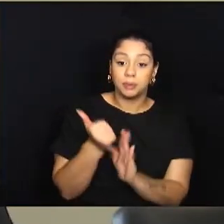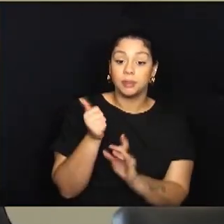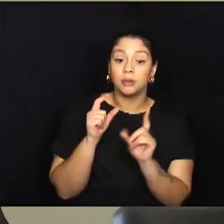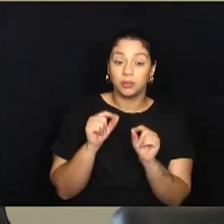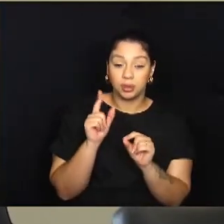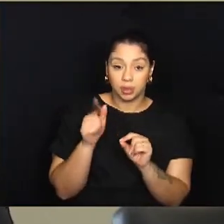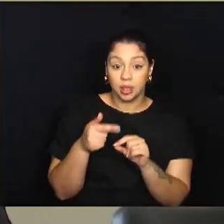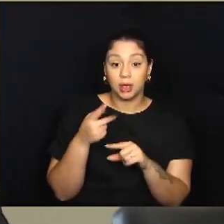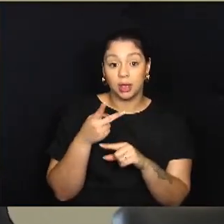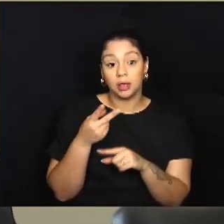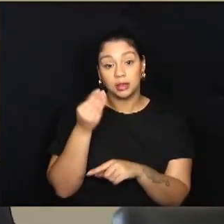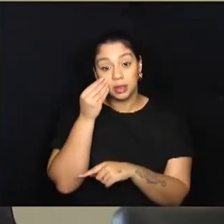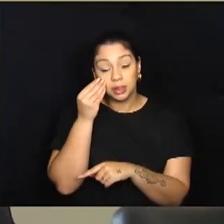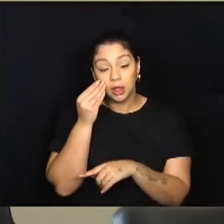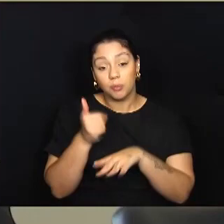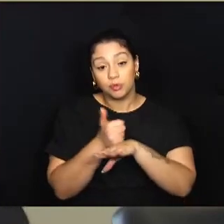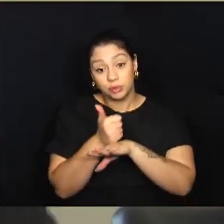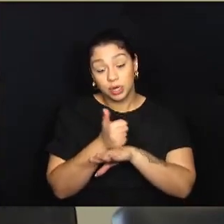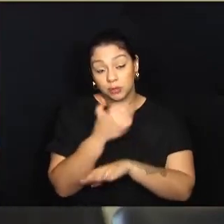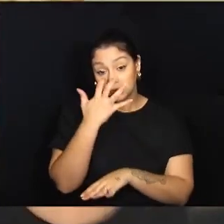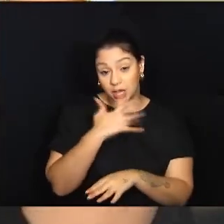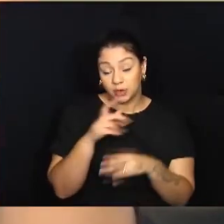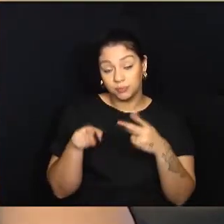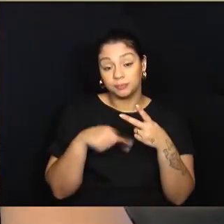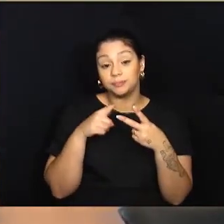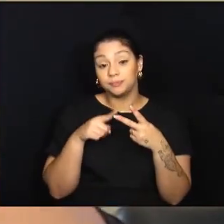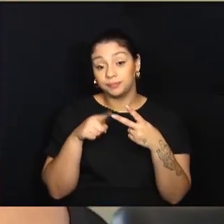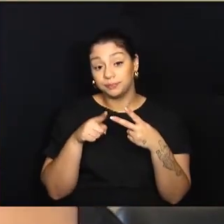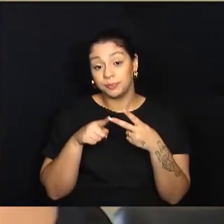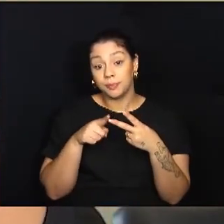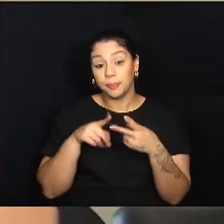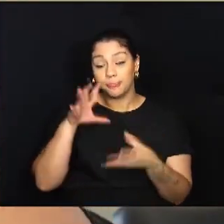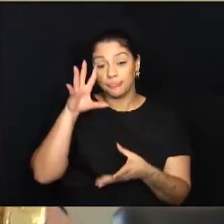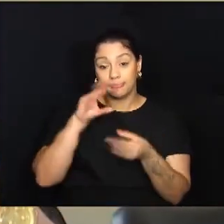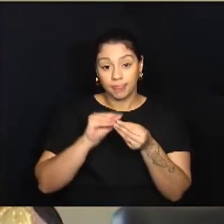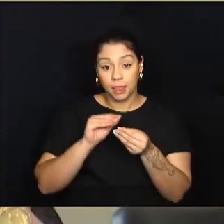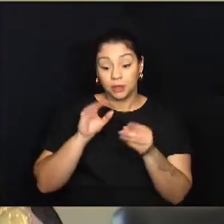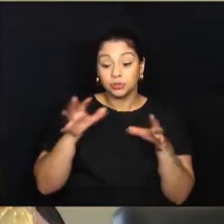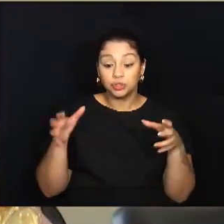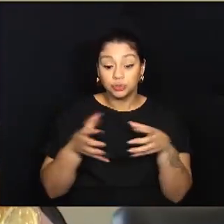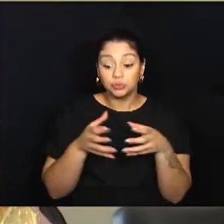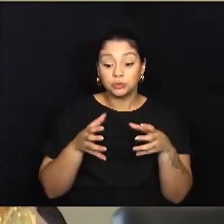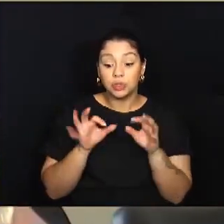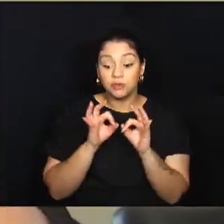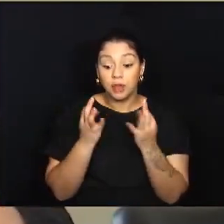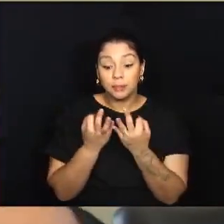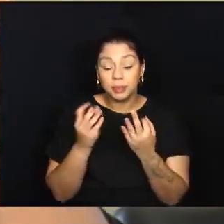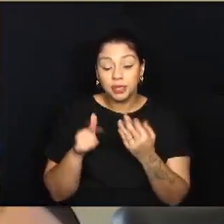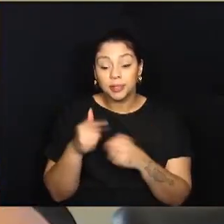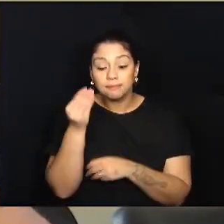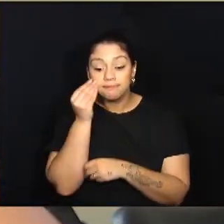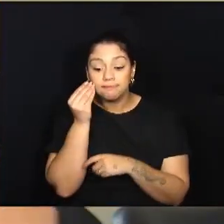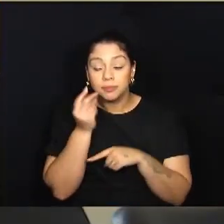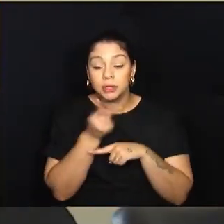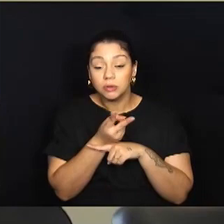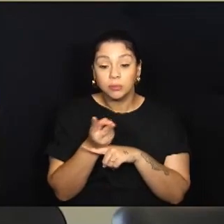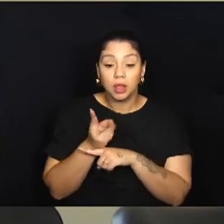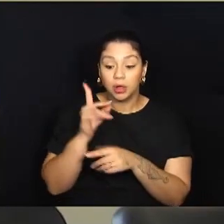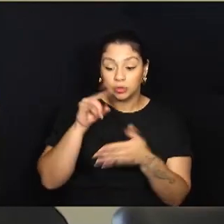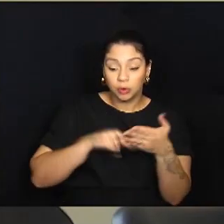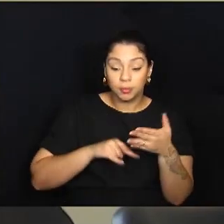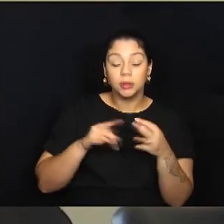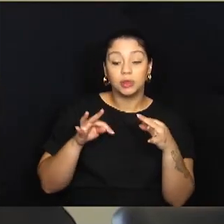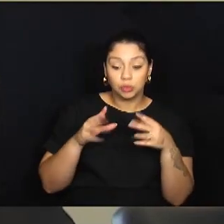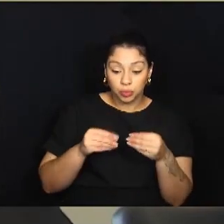um profissional sério. E o segundo, juntar a família para fazer essa busca da documentação, e quando juntar tudo, é